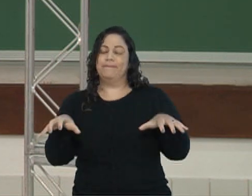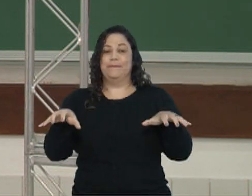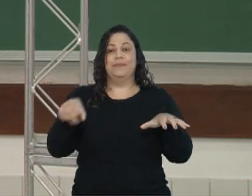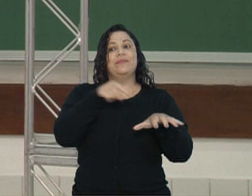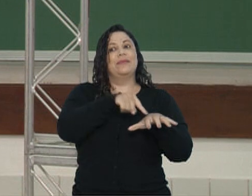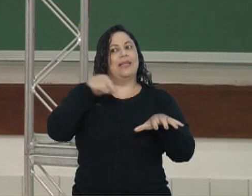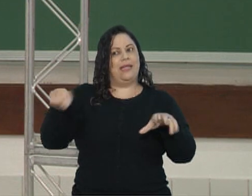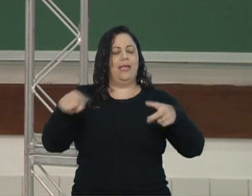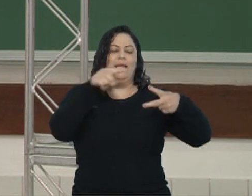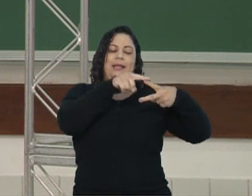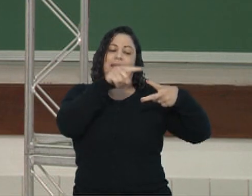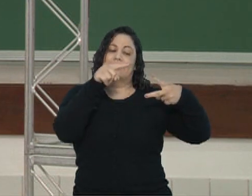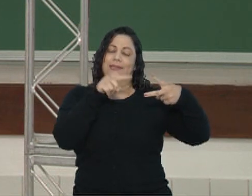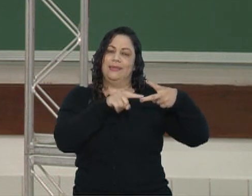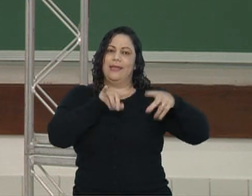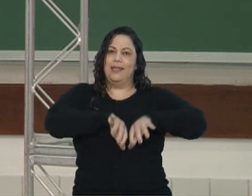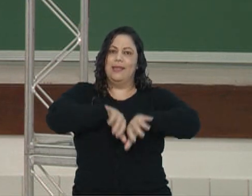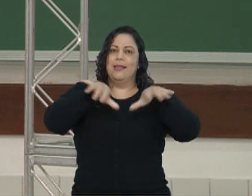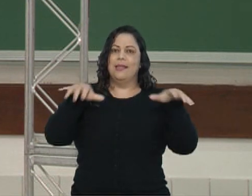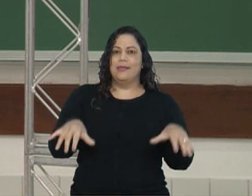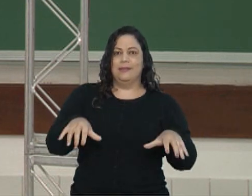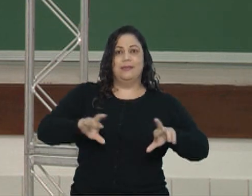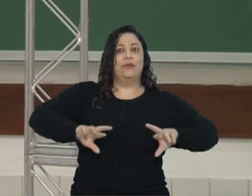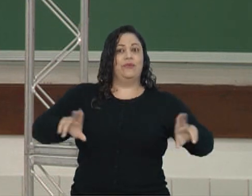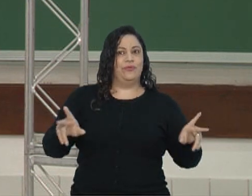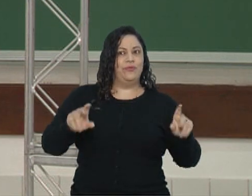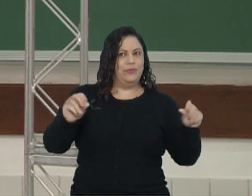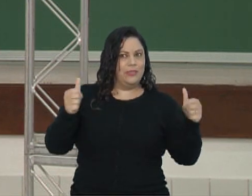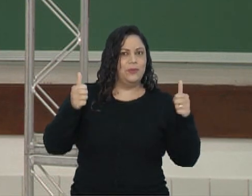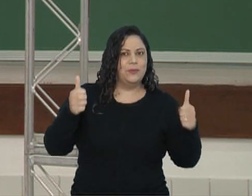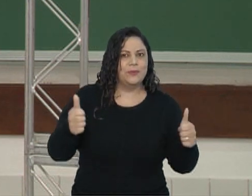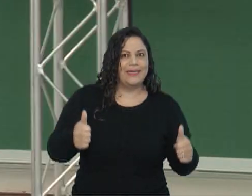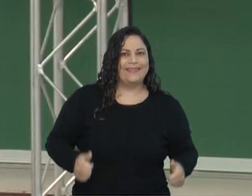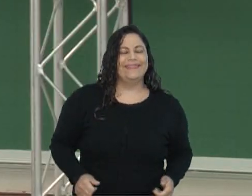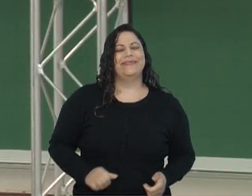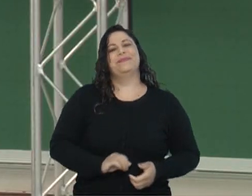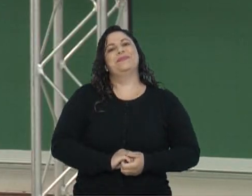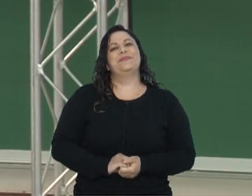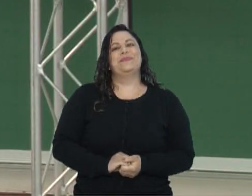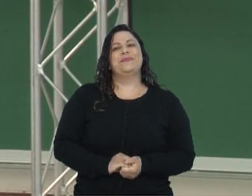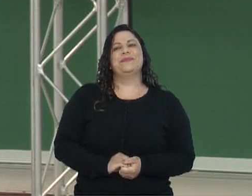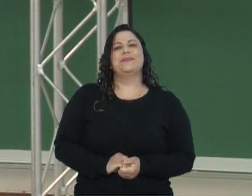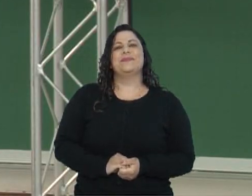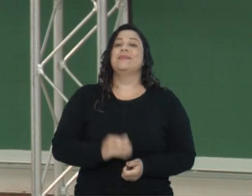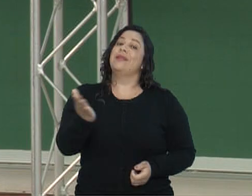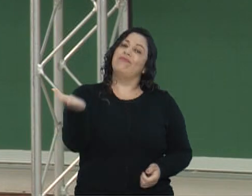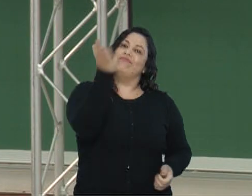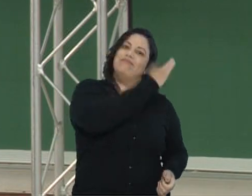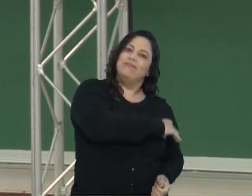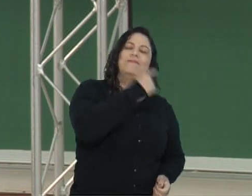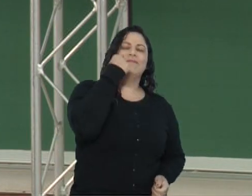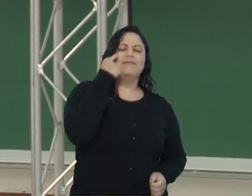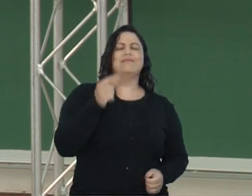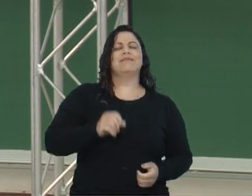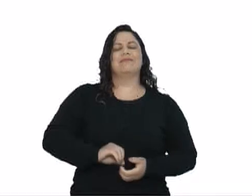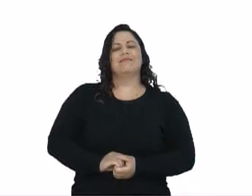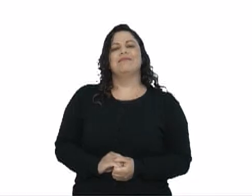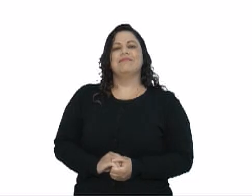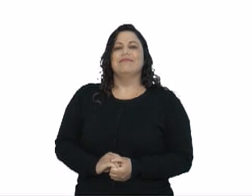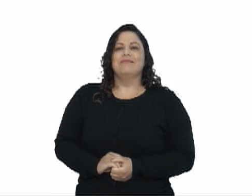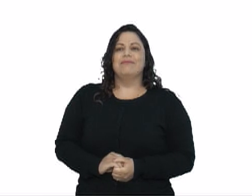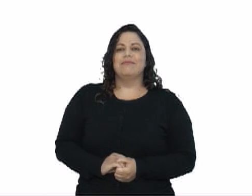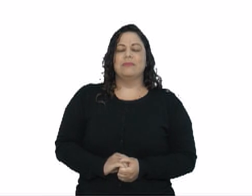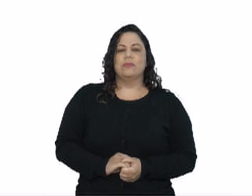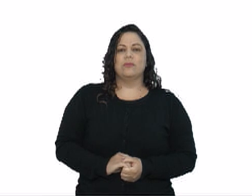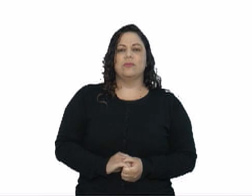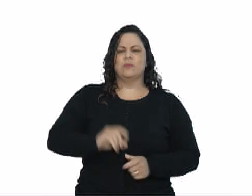preceitos ao qual nós estaremos atentos. Legal? Vamos lá? O